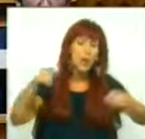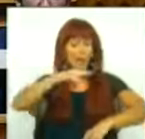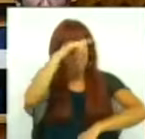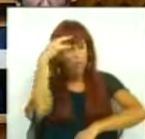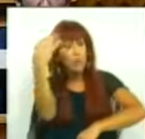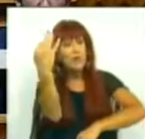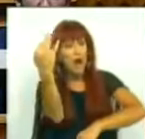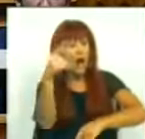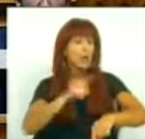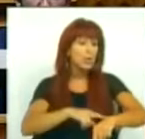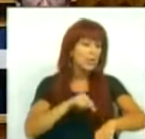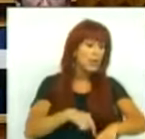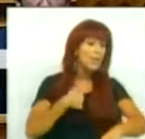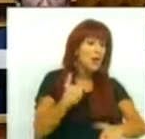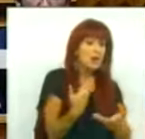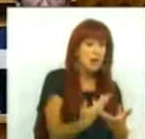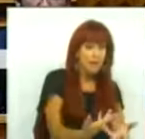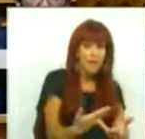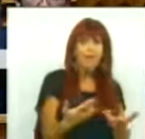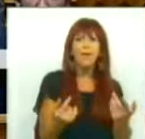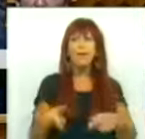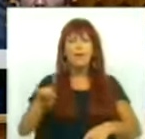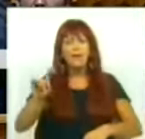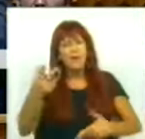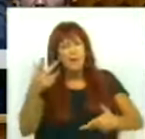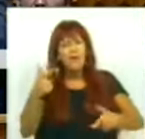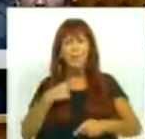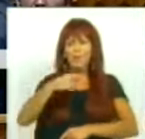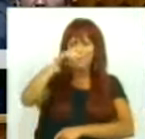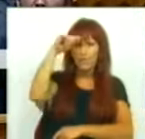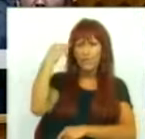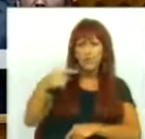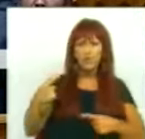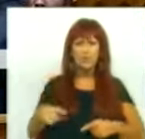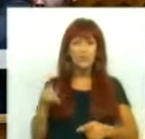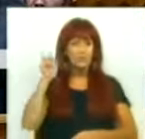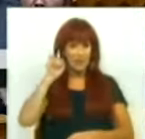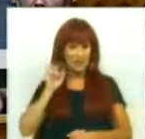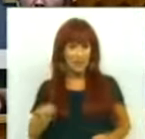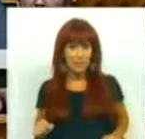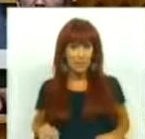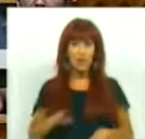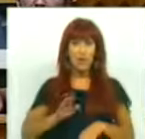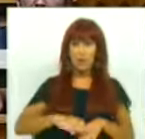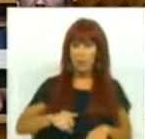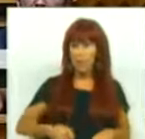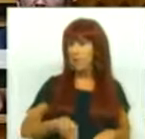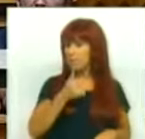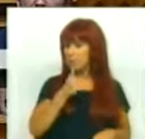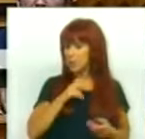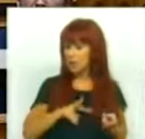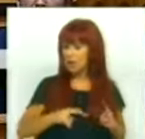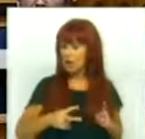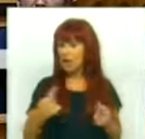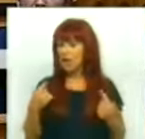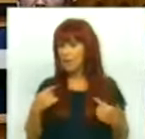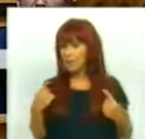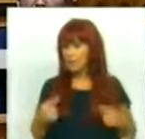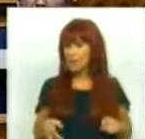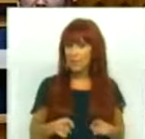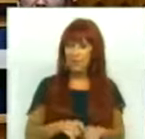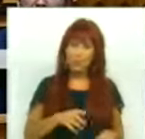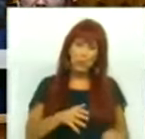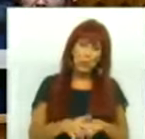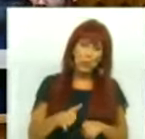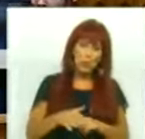as dificuldades do momento que atravessamos, não obstante as dificuldades que, sobretudo, o facto das medidas de ajustamento que temos